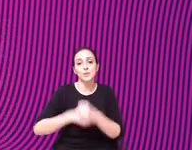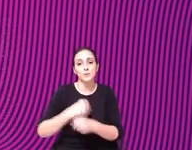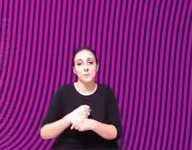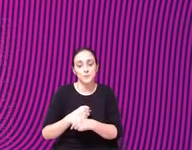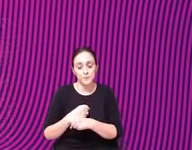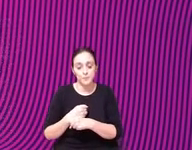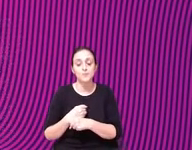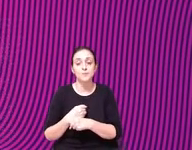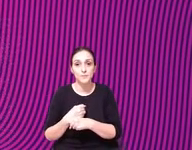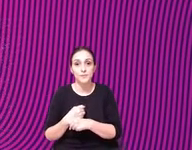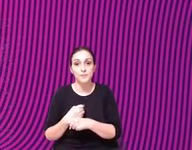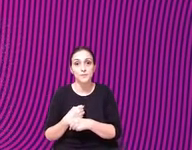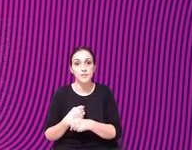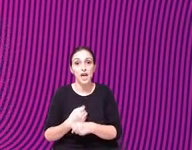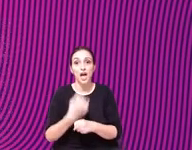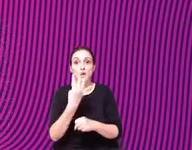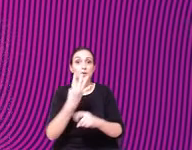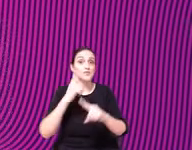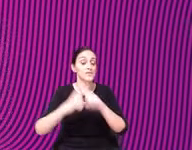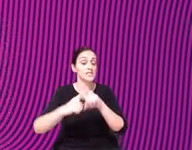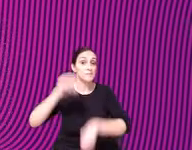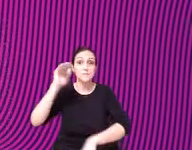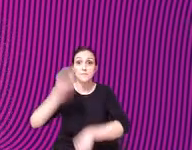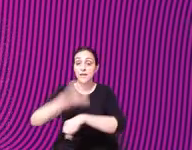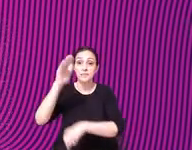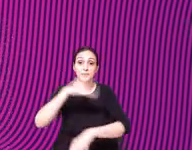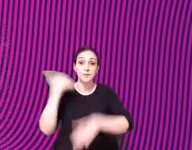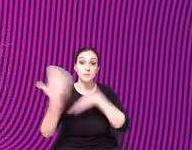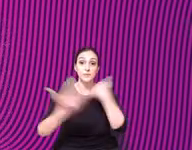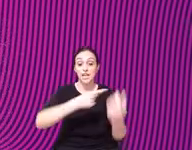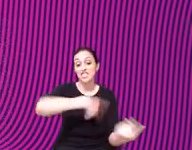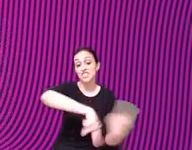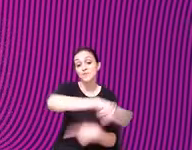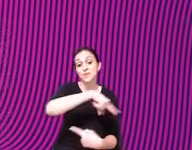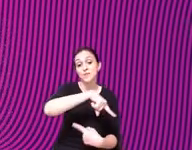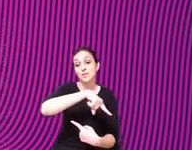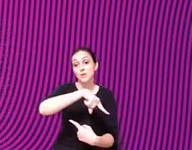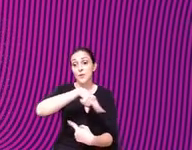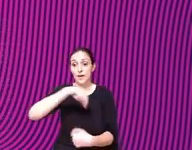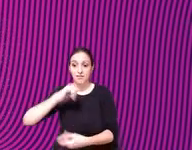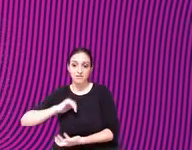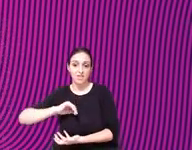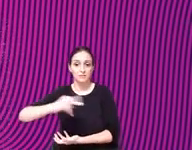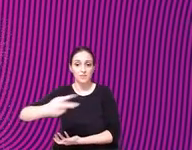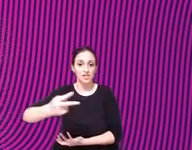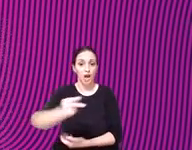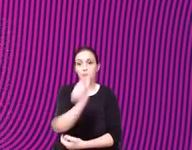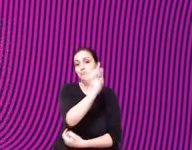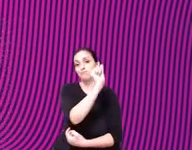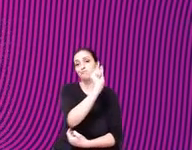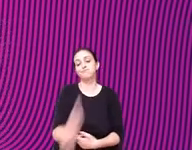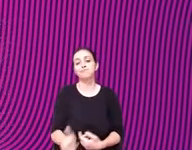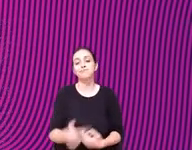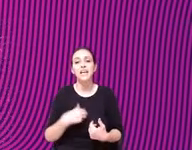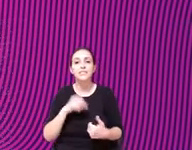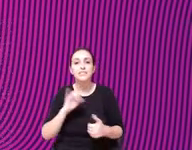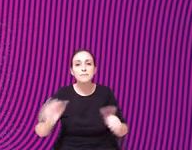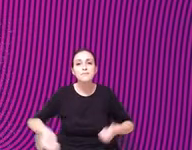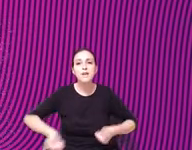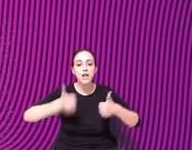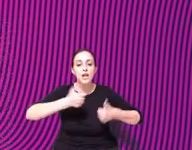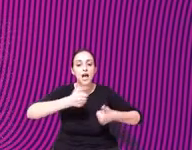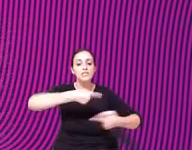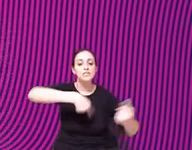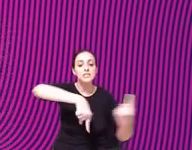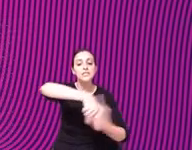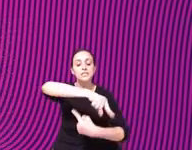Então, 4 vezes mais morte em diálise que transplante. Se nós melhorarmos a condição da diálise, que